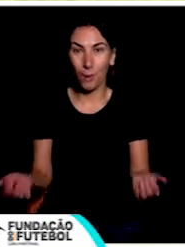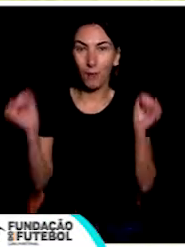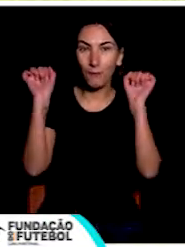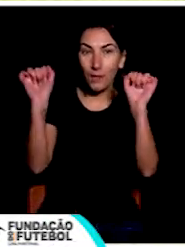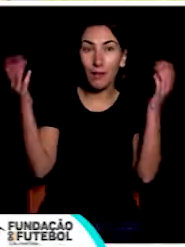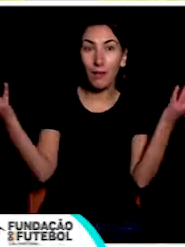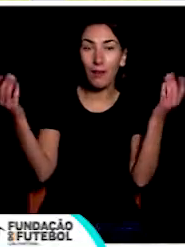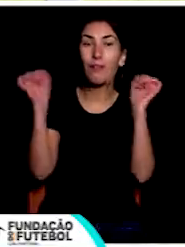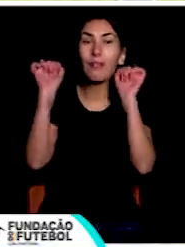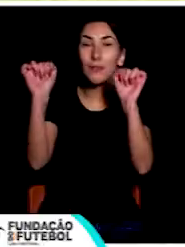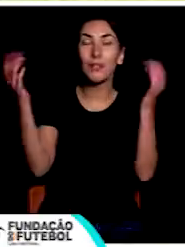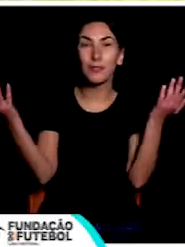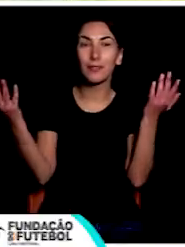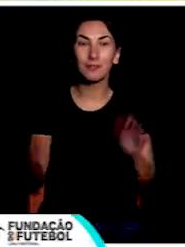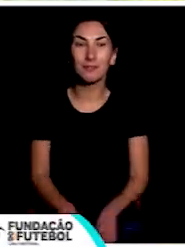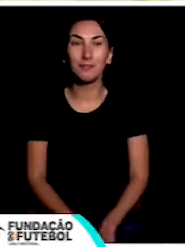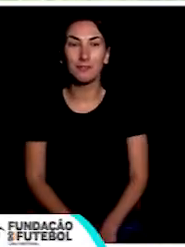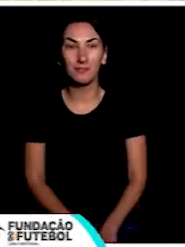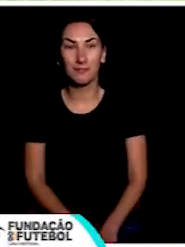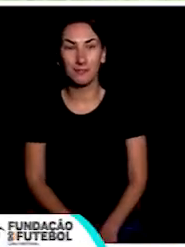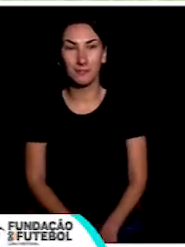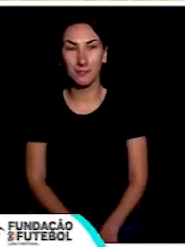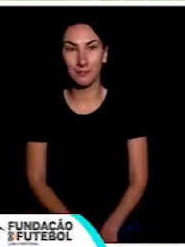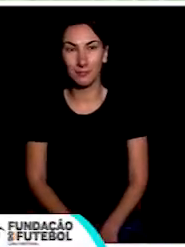Pegou a batida e já era. Pegou a batida e já era.